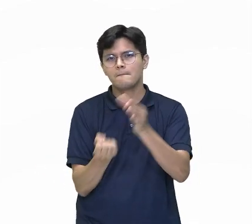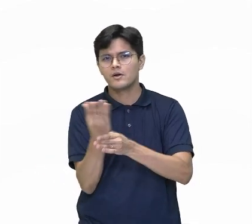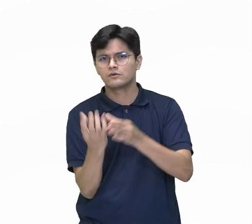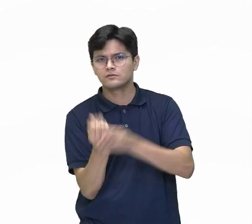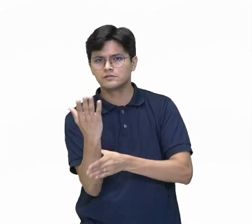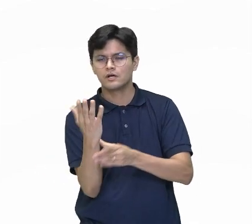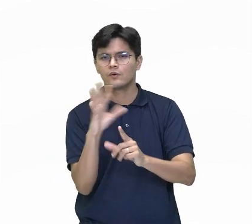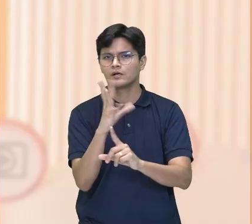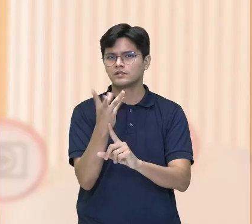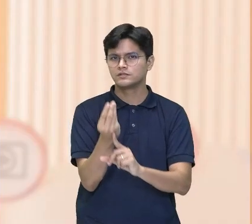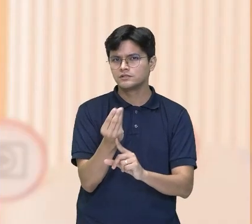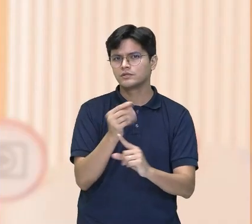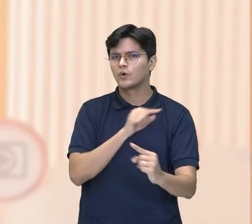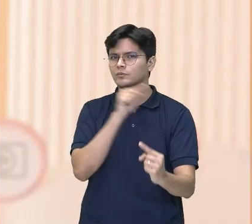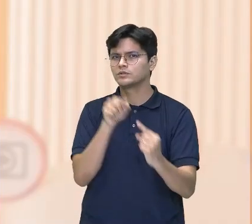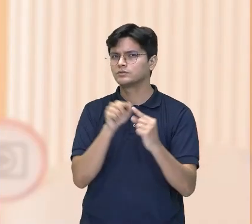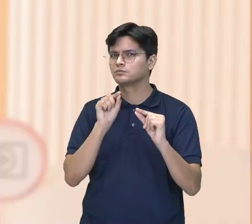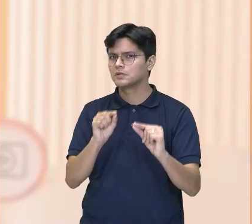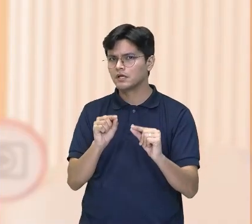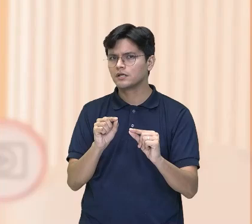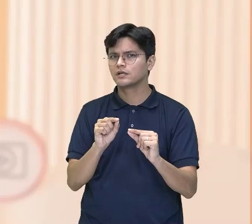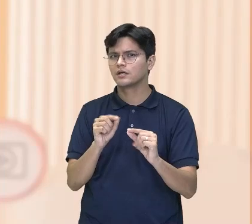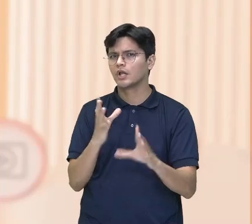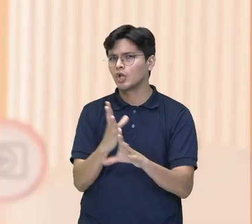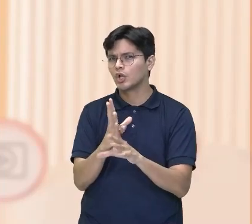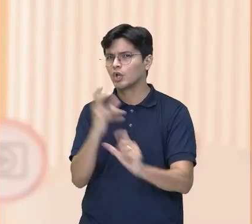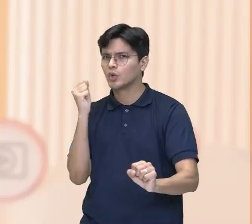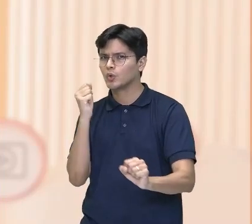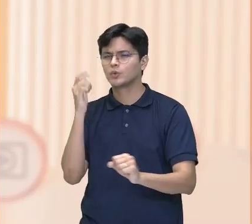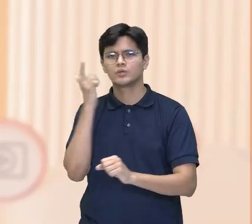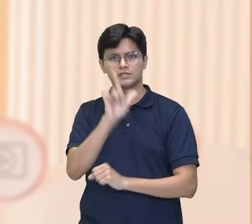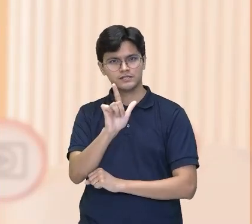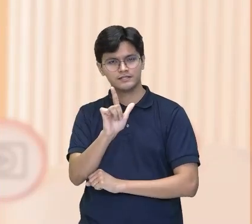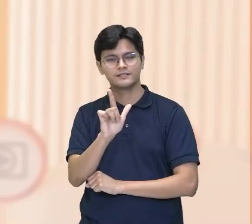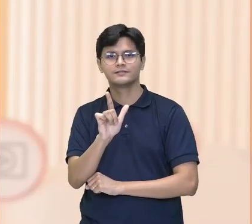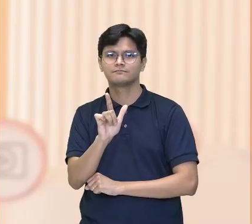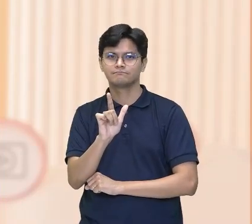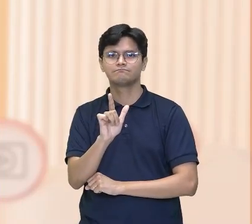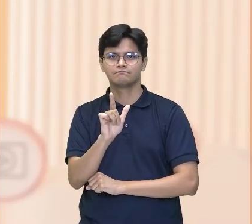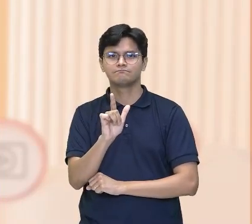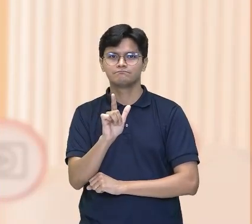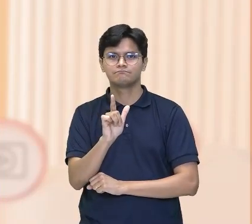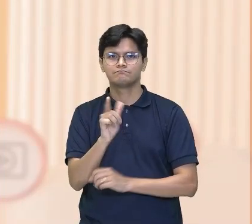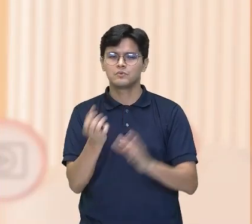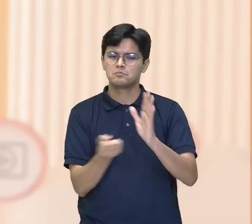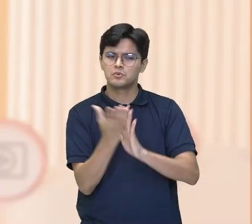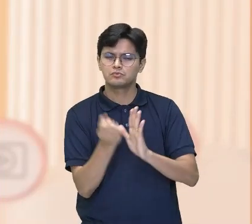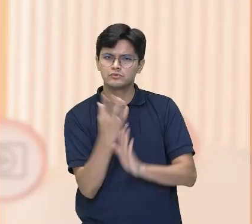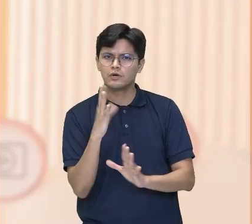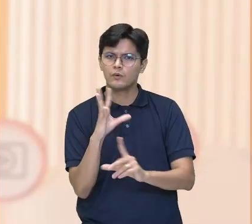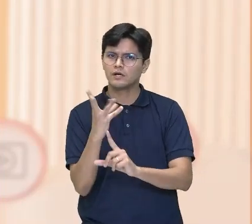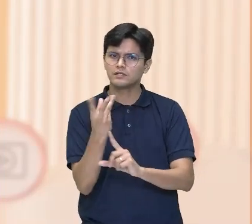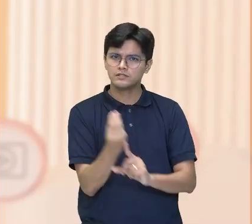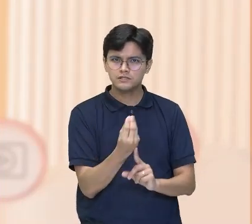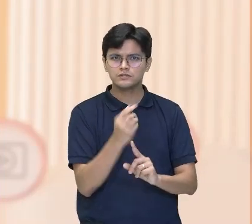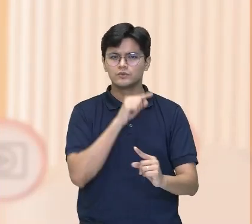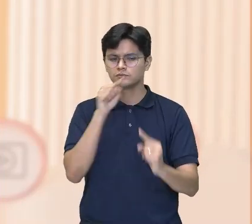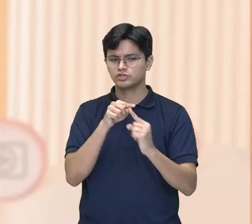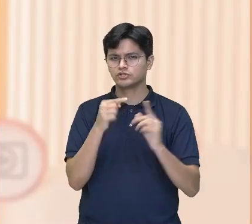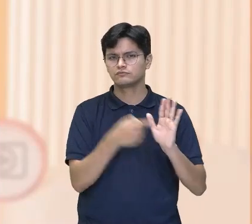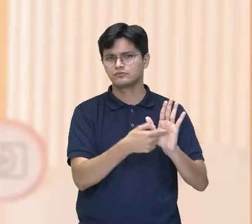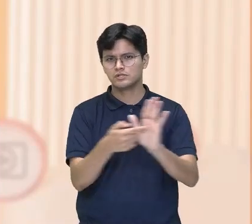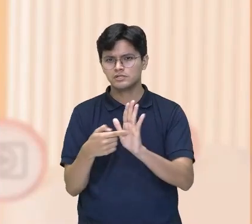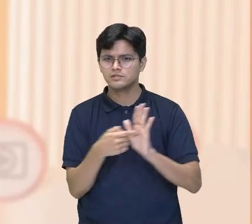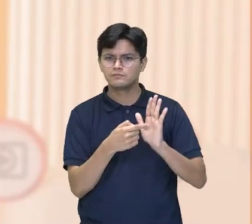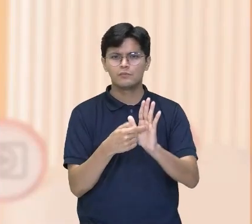que visa, por exemplo, o lucro. Né, uma produção artística para uma exposição. É claro